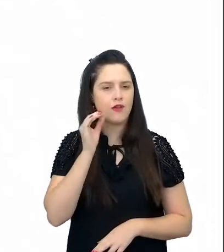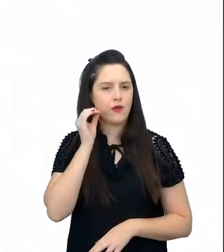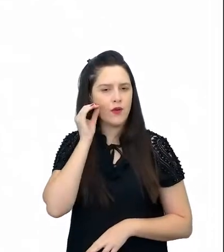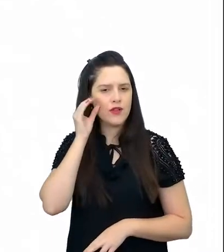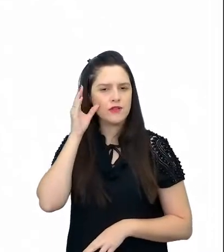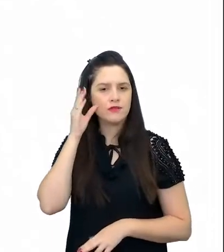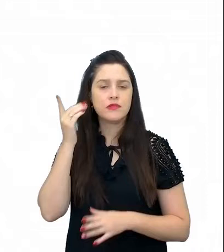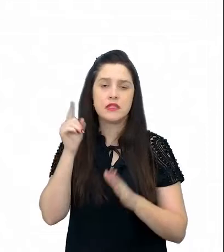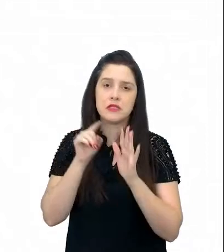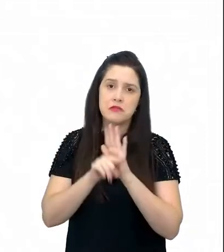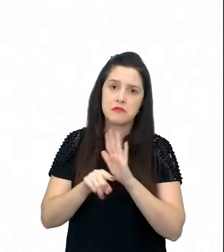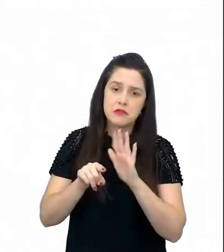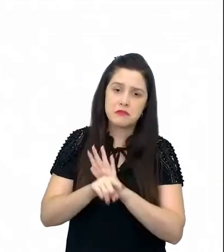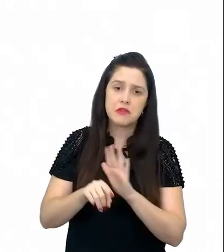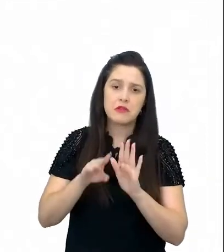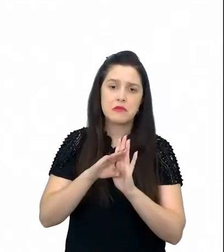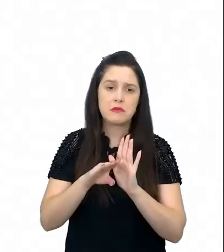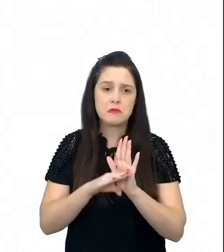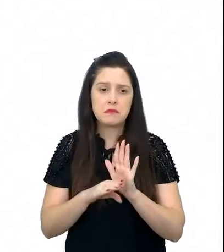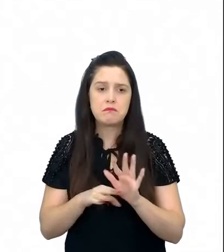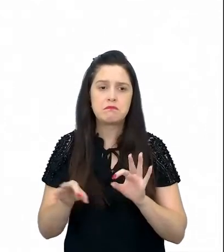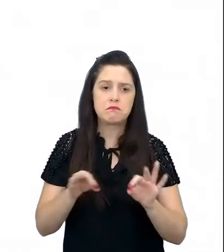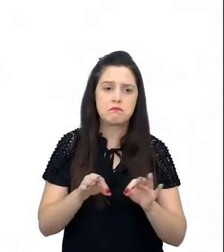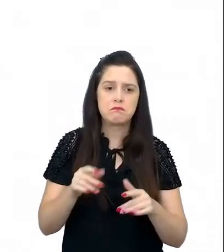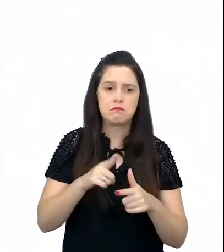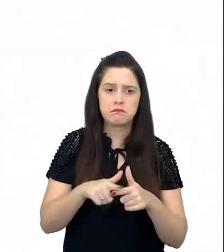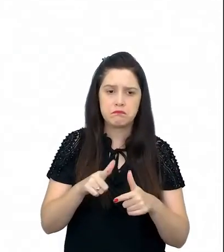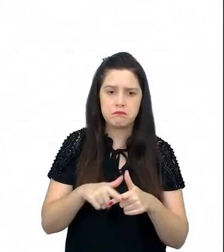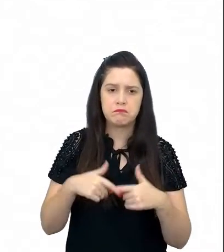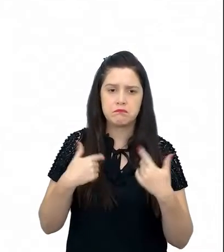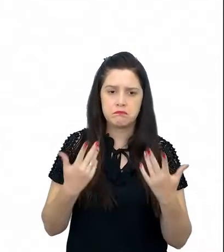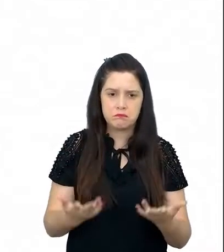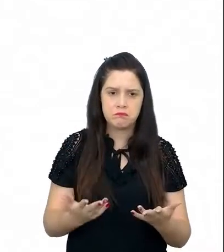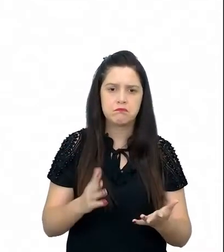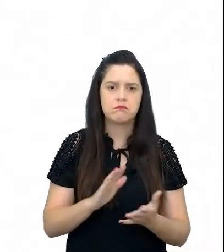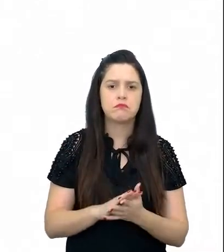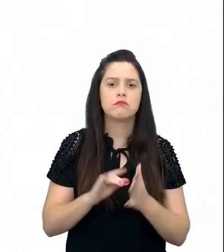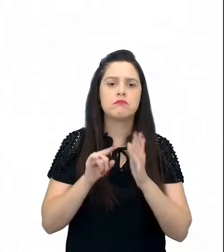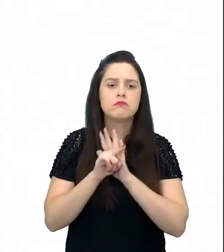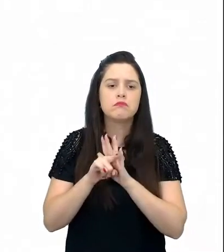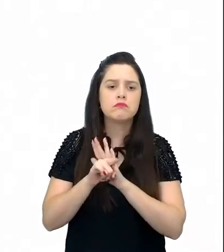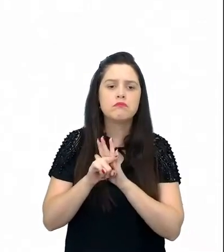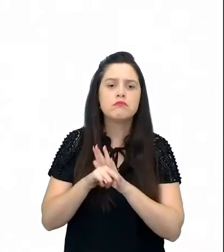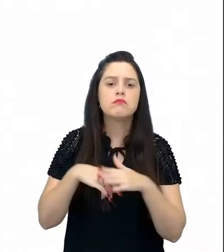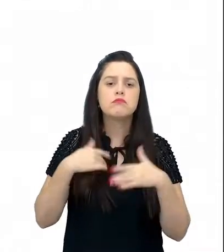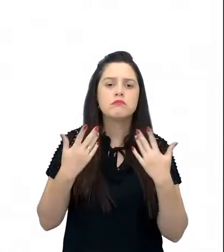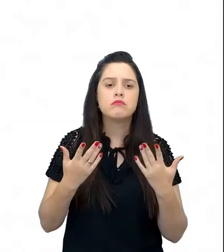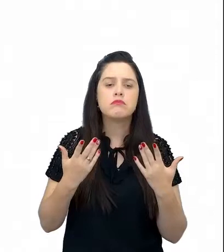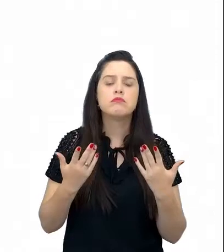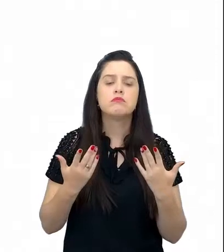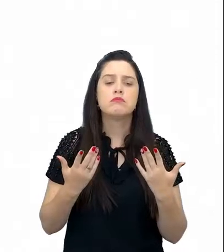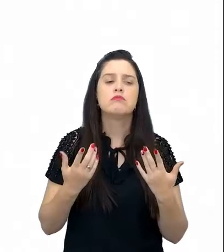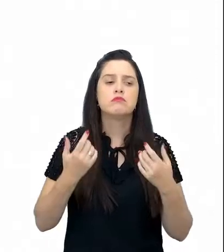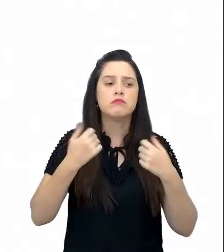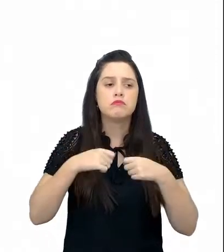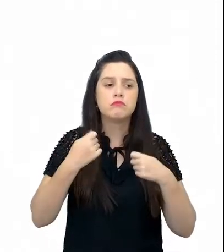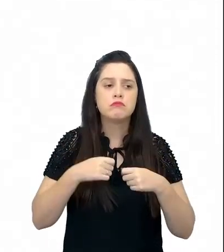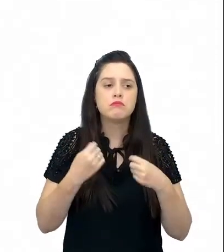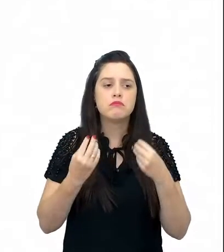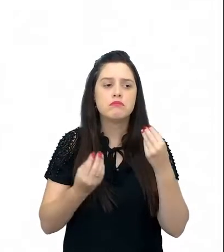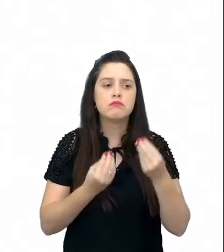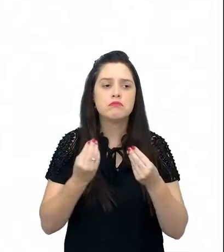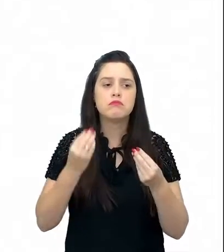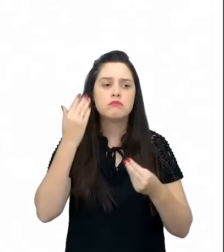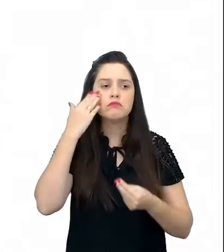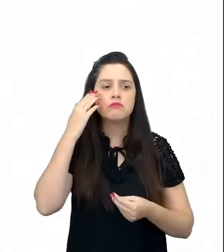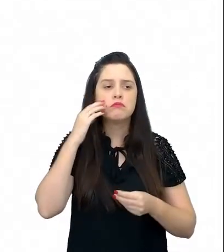fazer, ele simplesmente ele vai resolver um exercício, ele pega uma situação, ele vai confirmar numa base que ele já tem. Então, ele já tem questões,